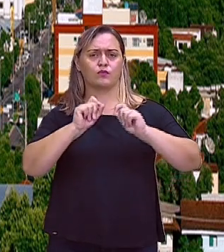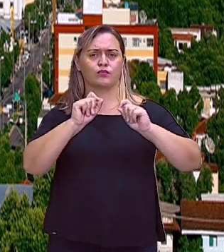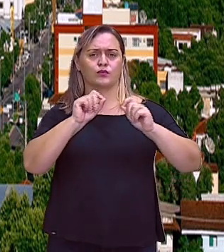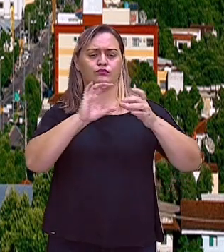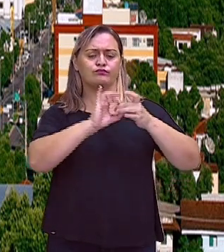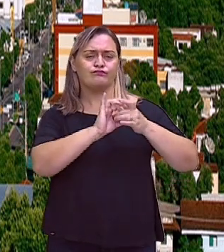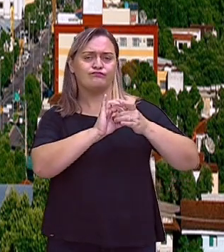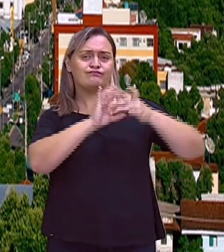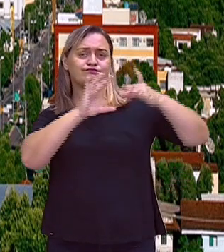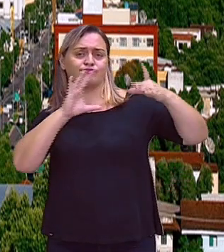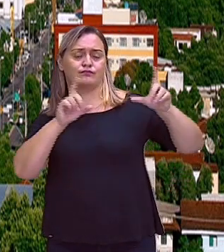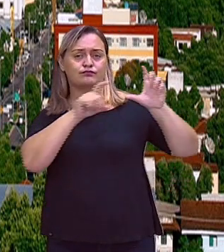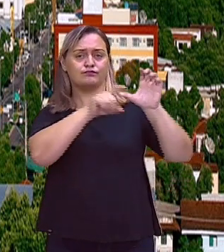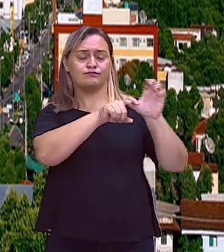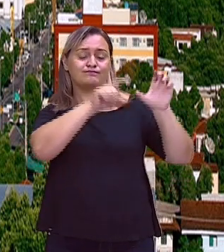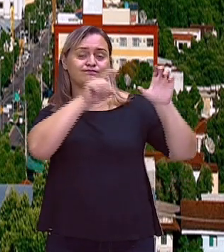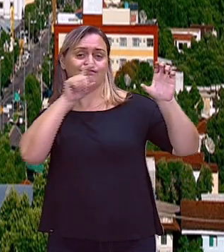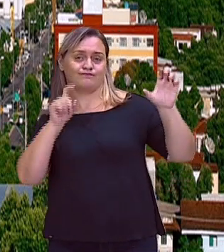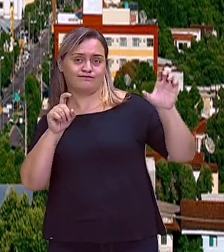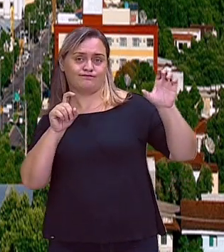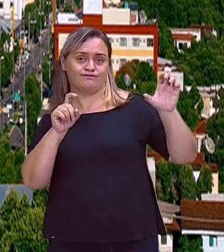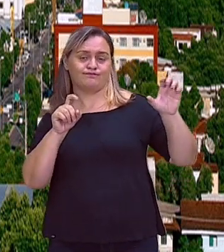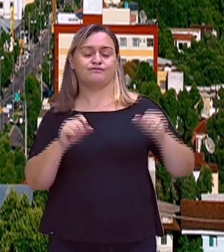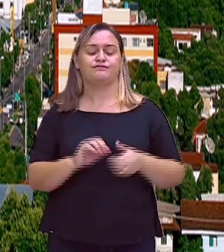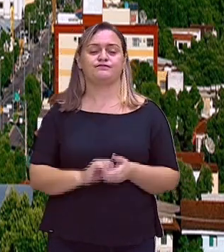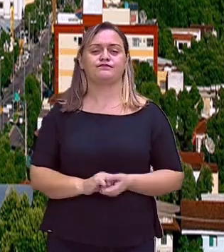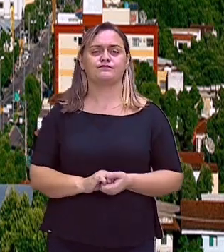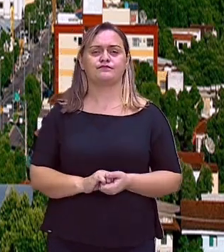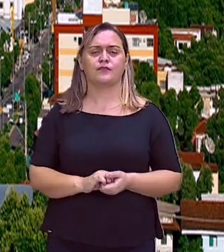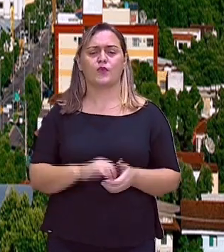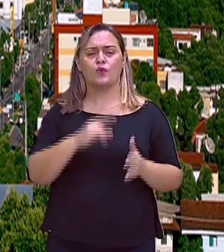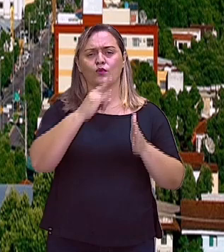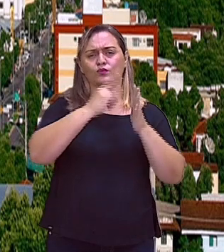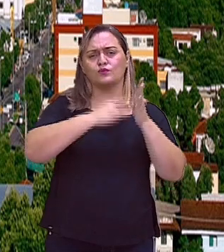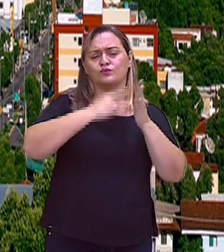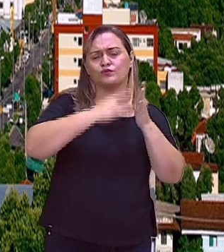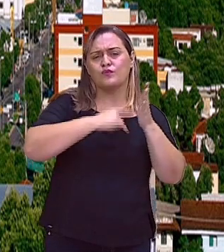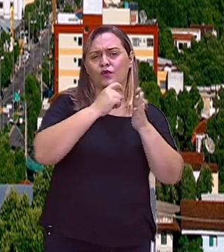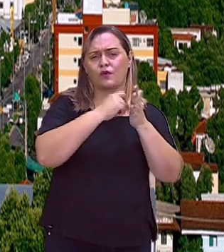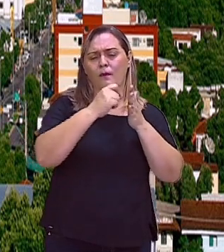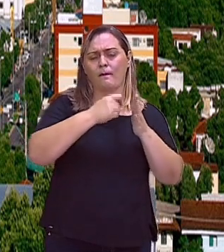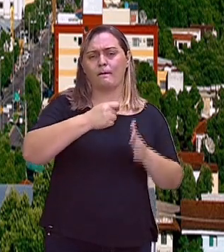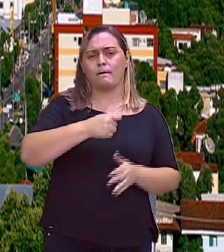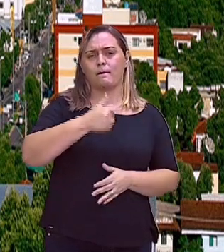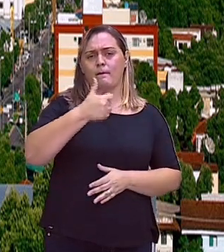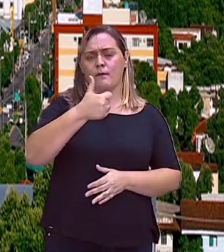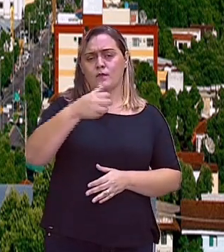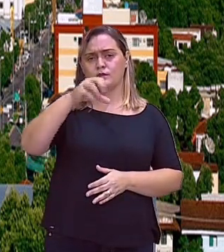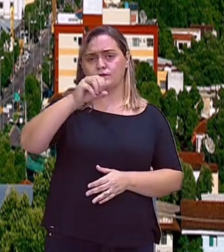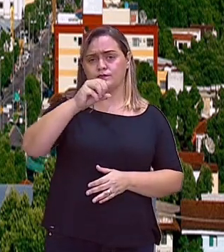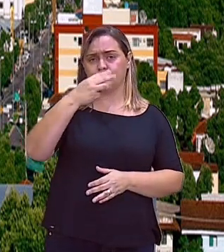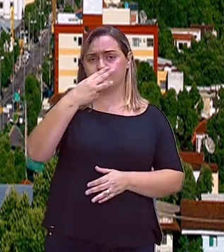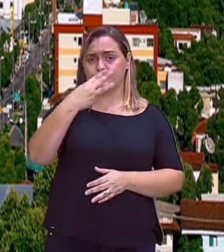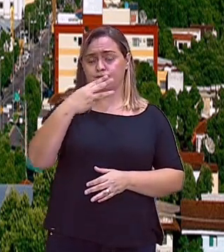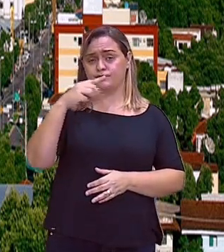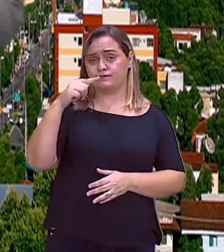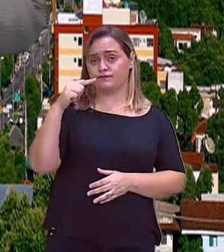governo de Minas Gerais assinou o Decreto nº 32 no dia 21/12 de 1937